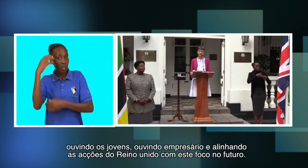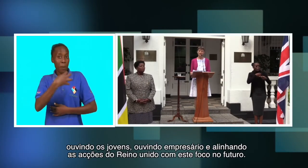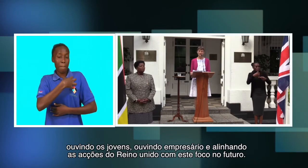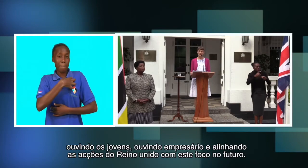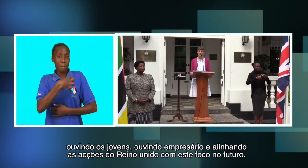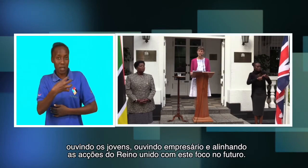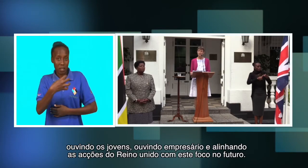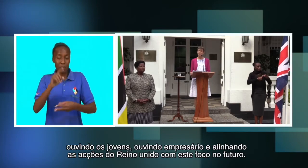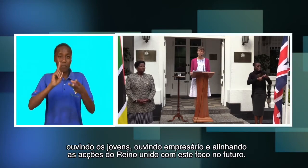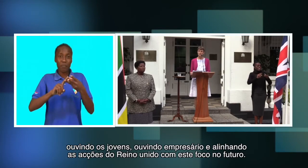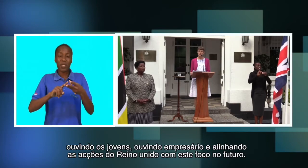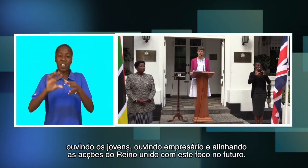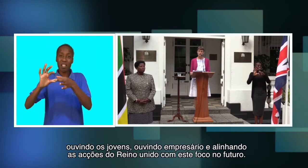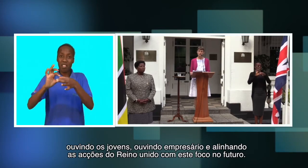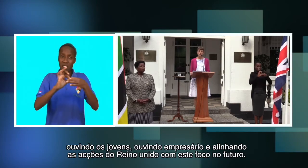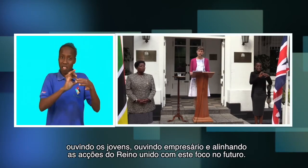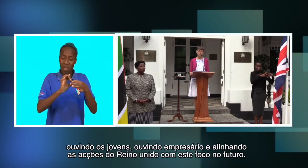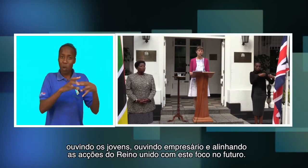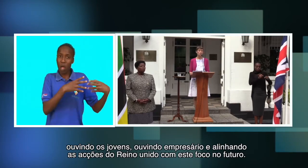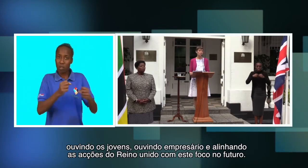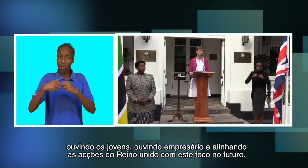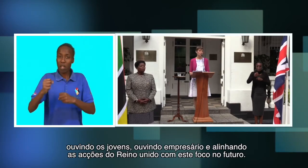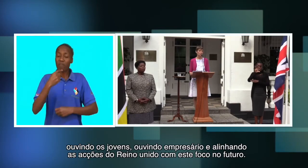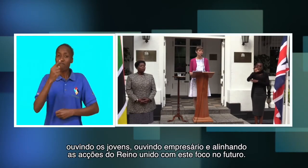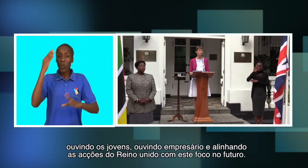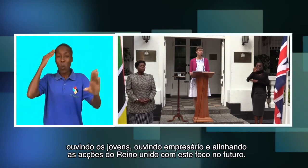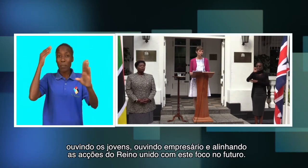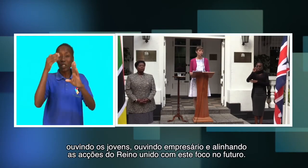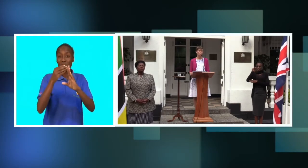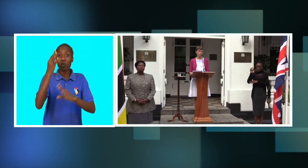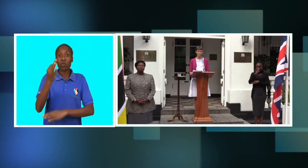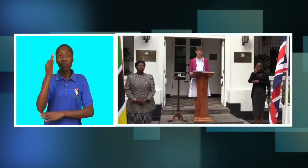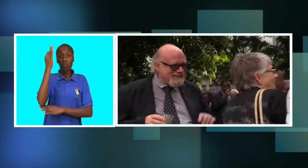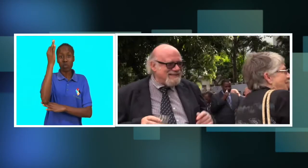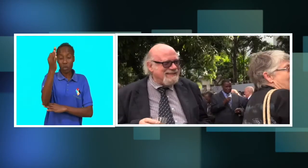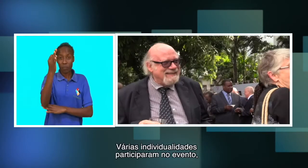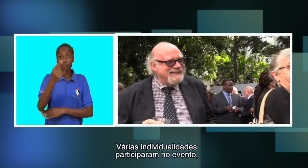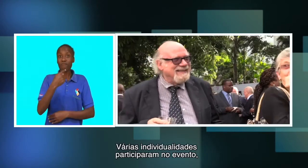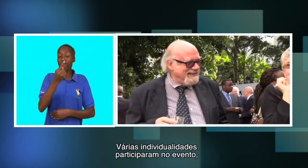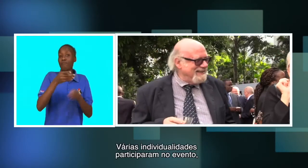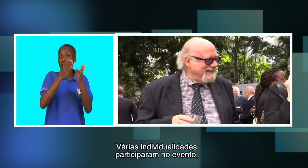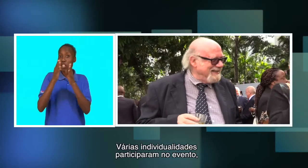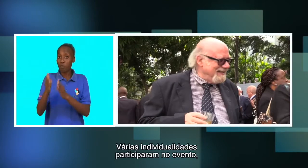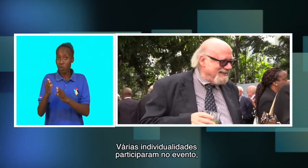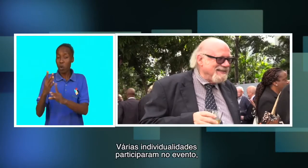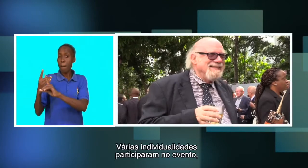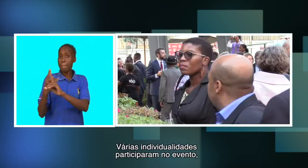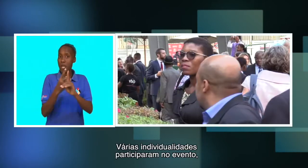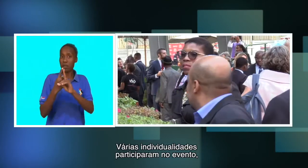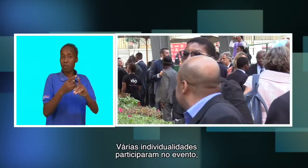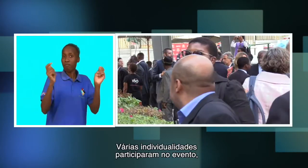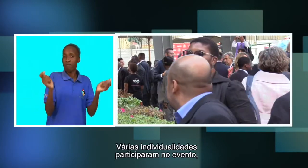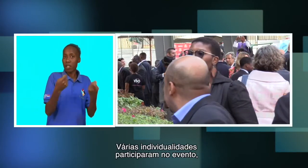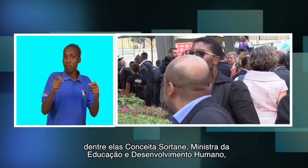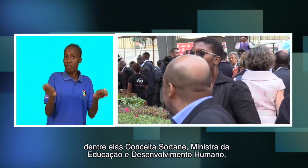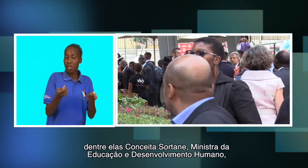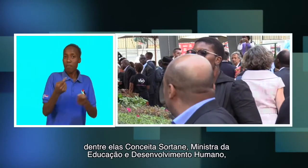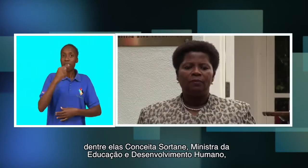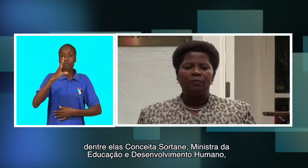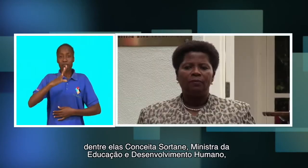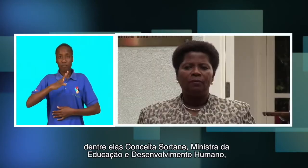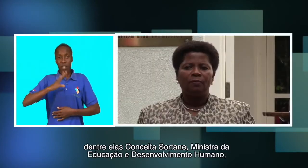e alinhando as ações do Reino Unido com este foco o futuro. As individualidades participaram do evento,